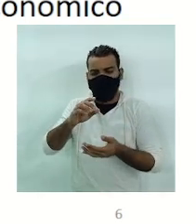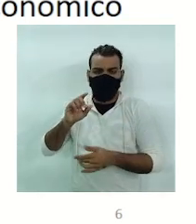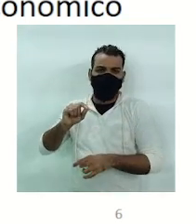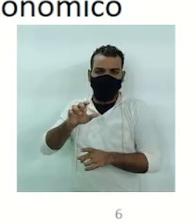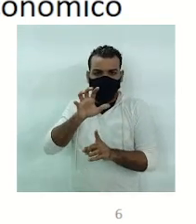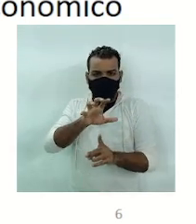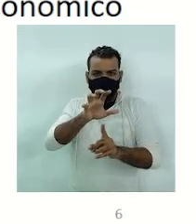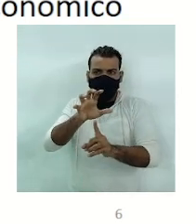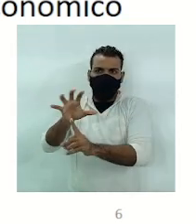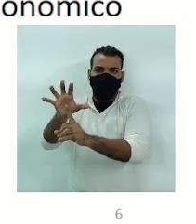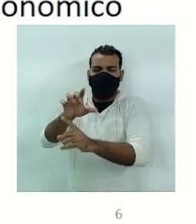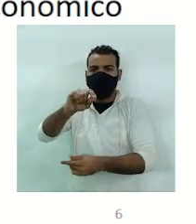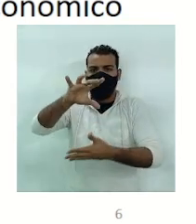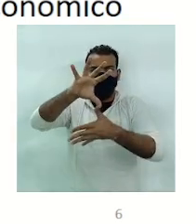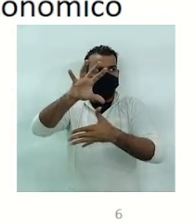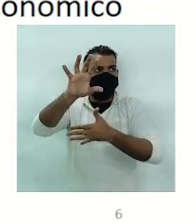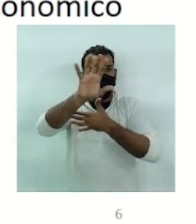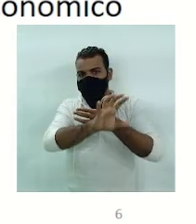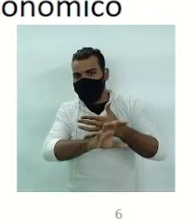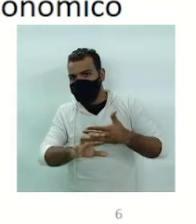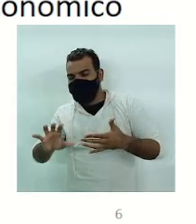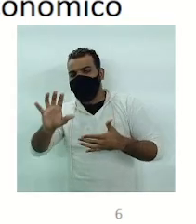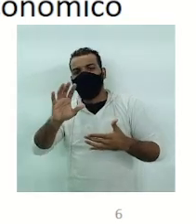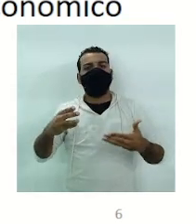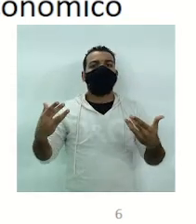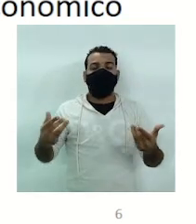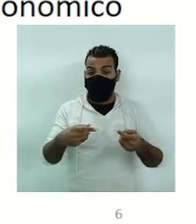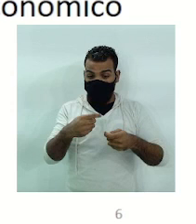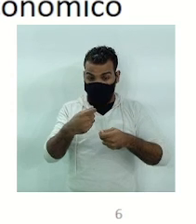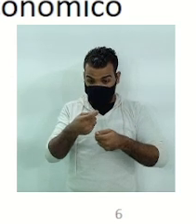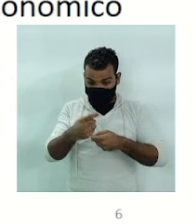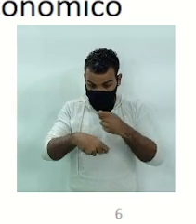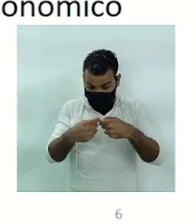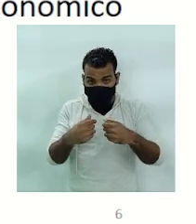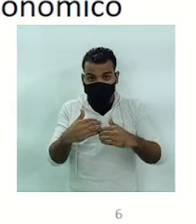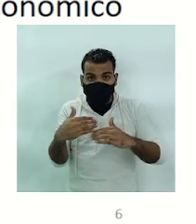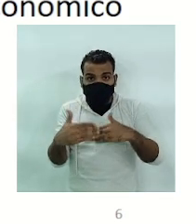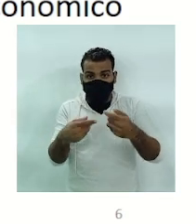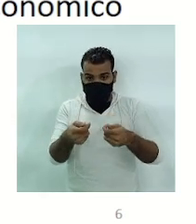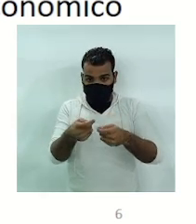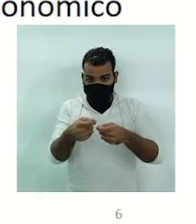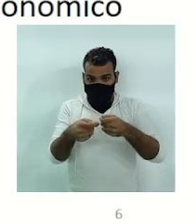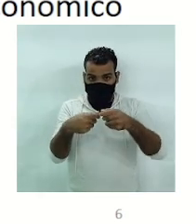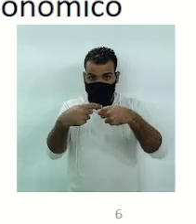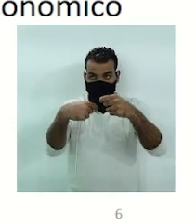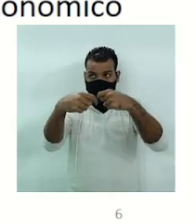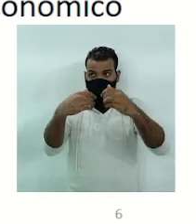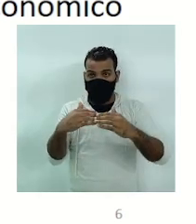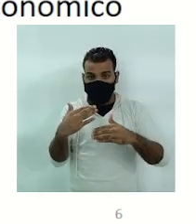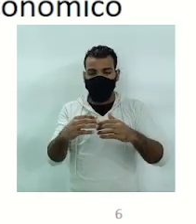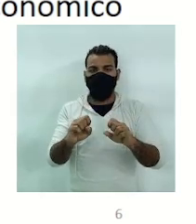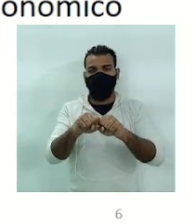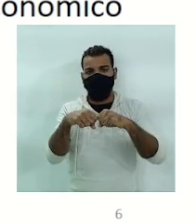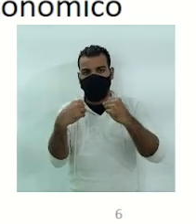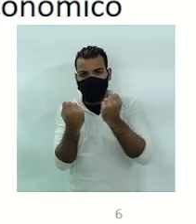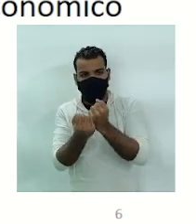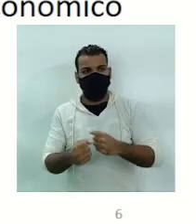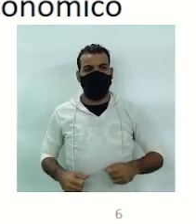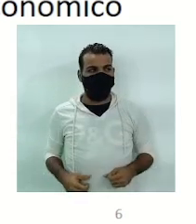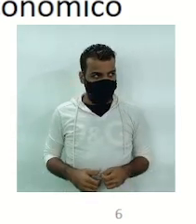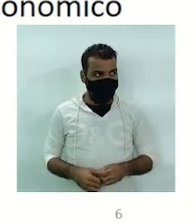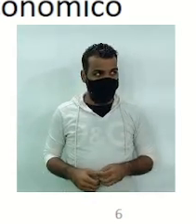instaladas na América deram continuidade ao desenvolvimento econômico, a um desenvolvimento econômico, social